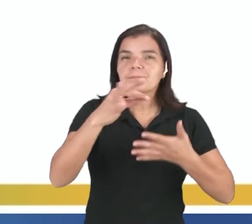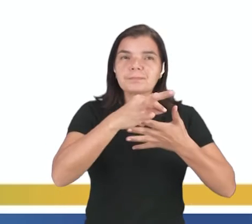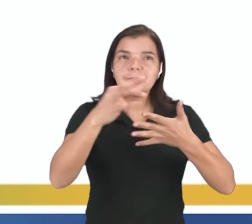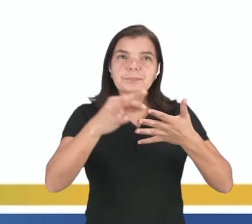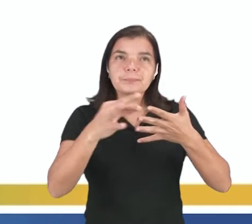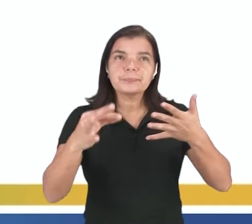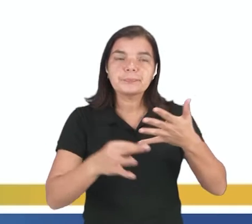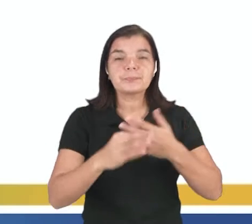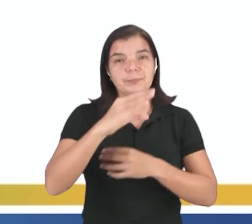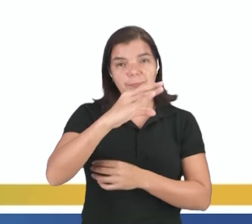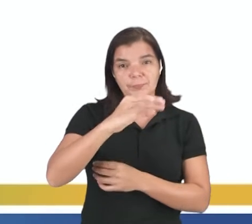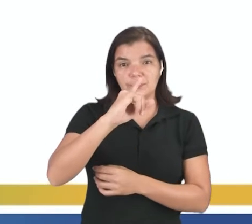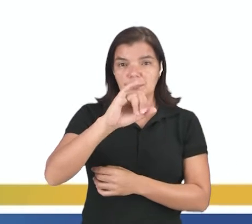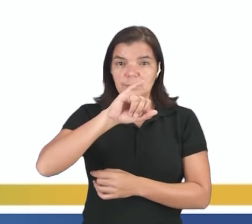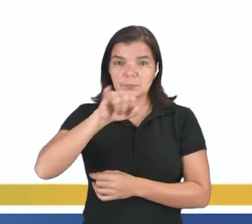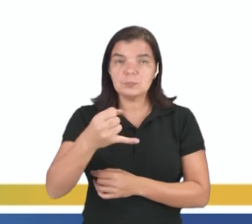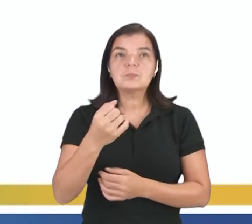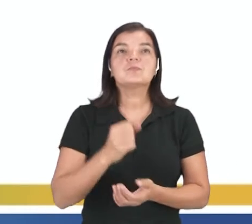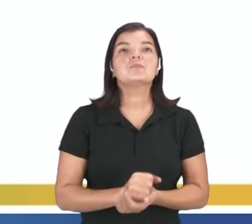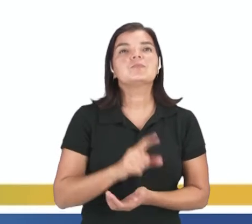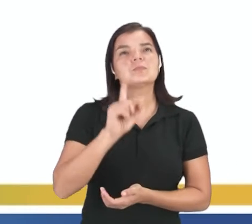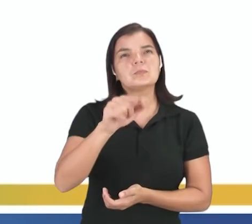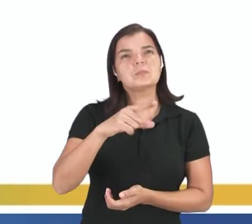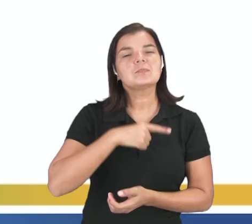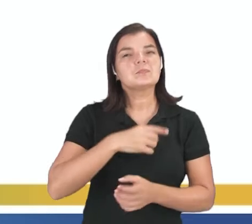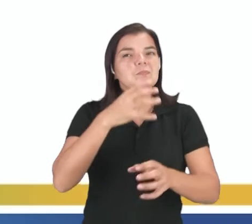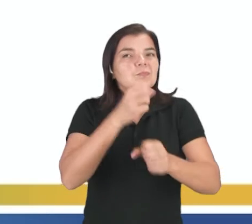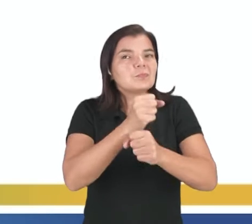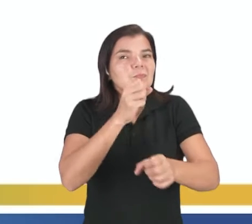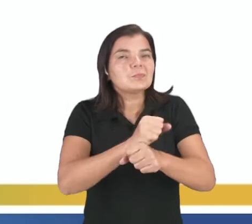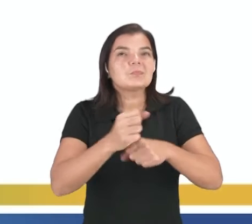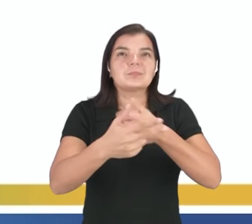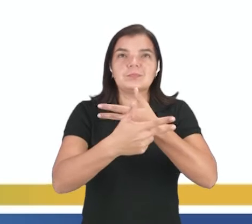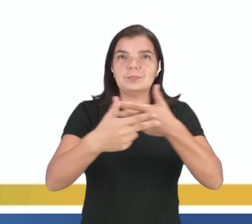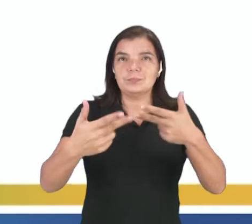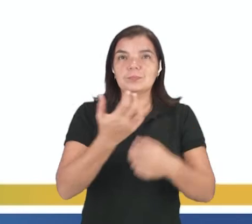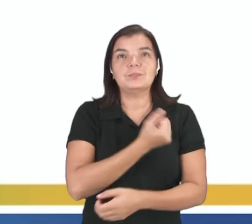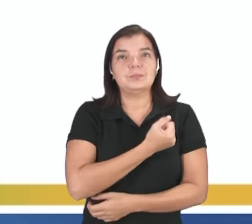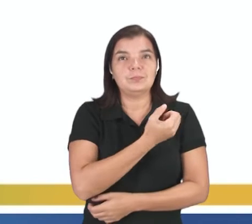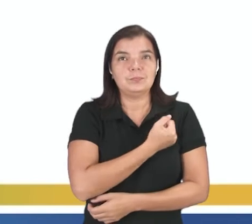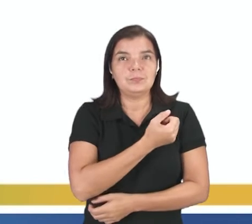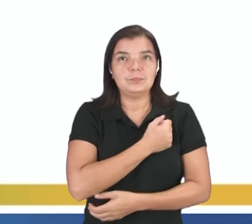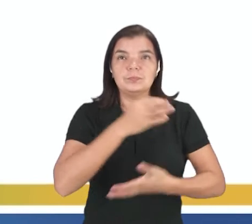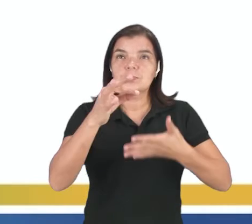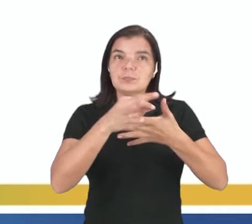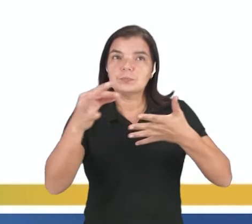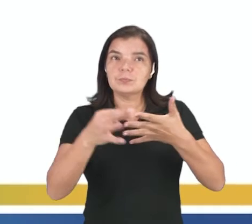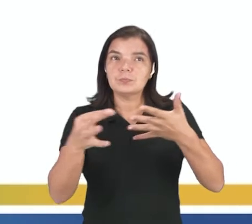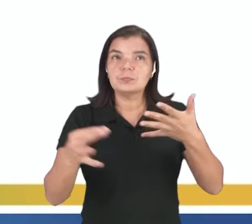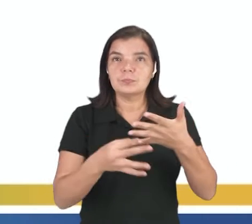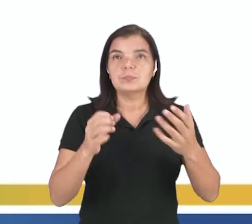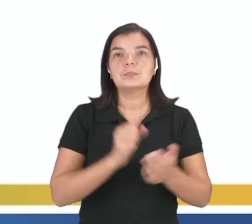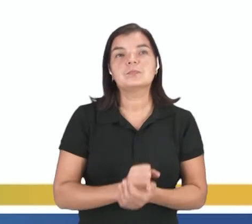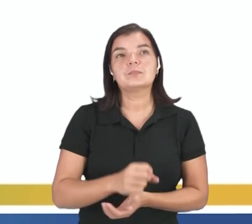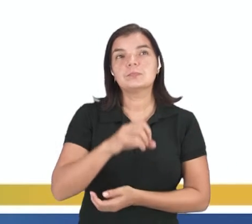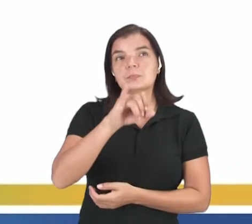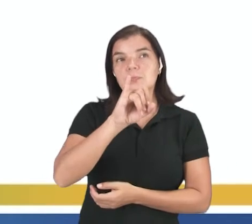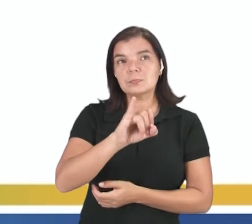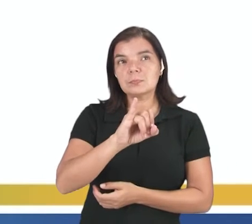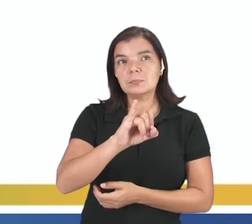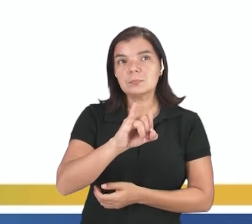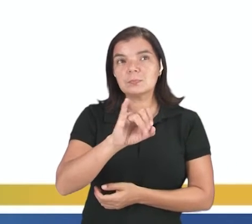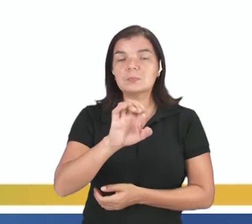cada elemento C e J é obtido por meio da soma dos produtos dos elementos correspondentes